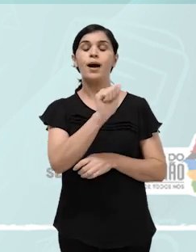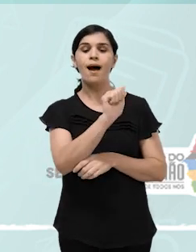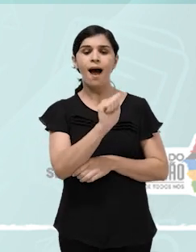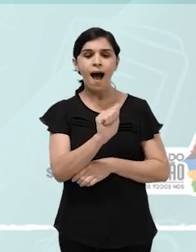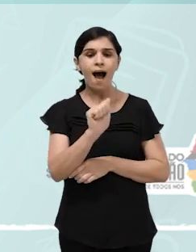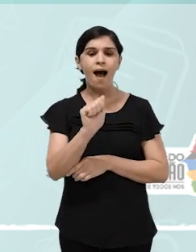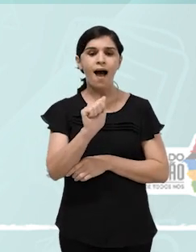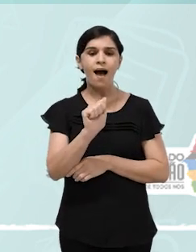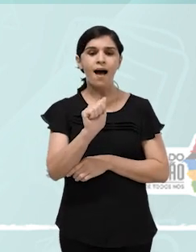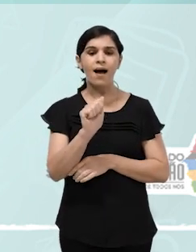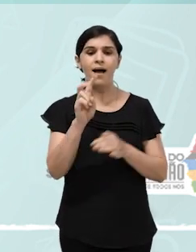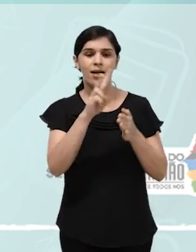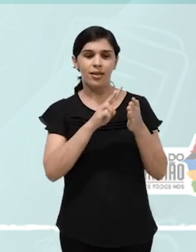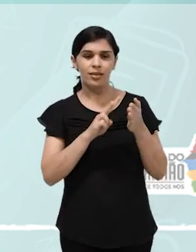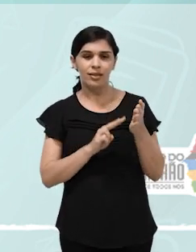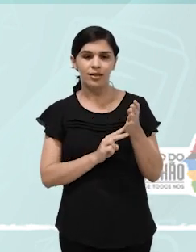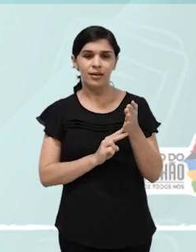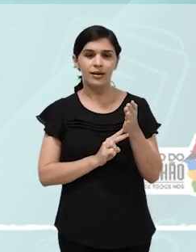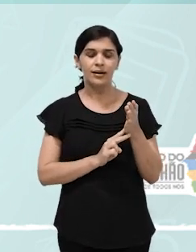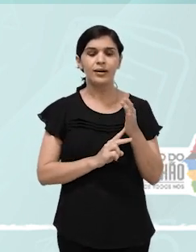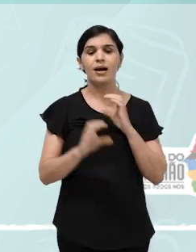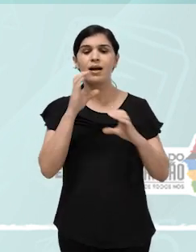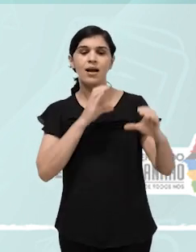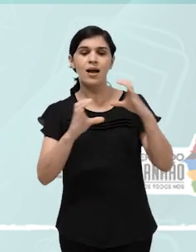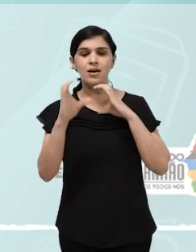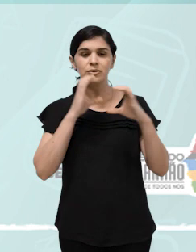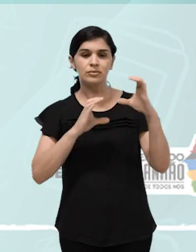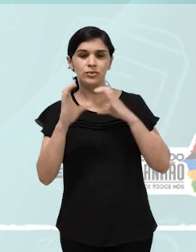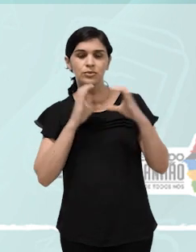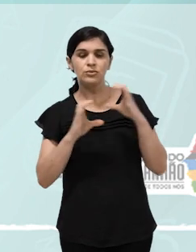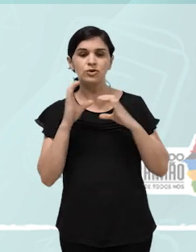A, as cantigas de escárnio e maldizer têm